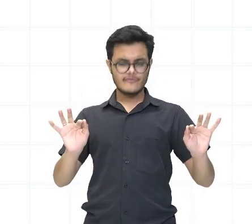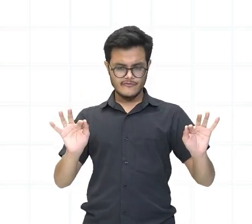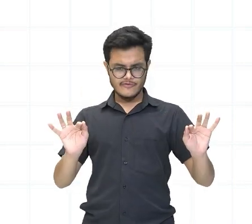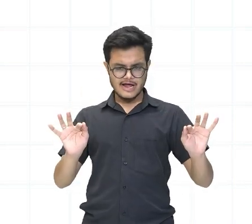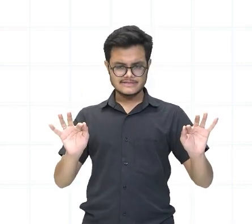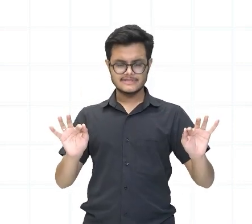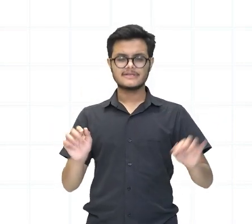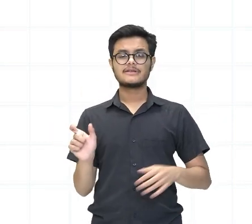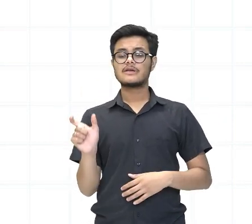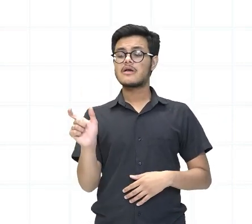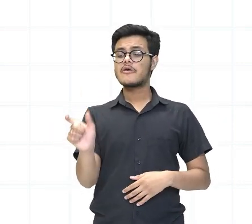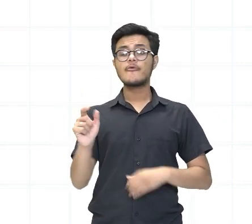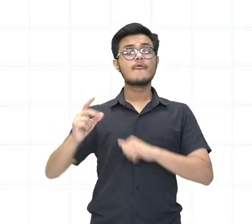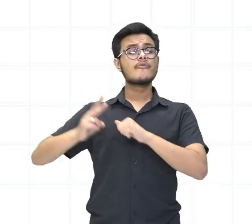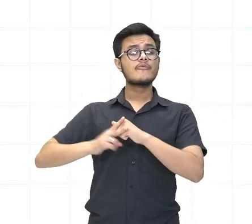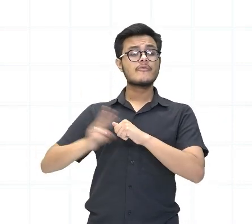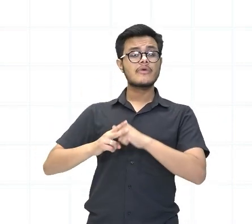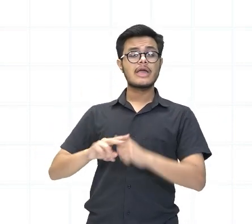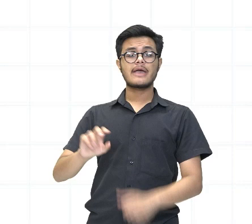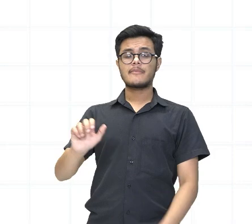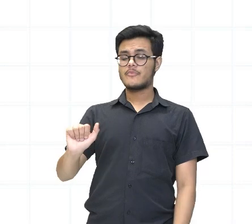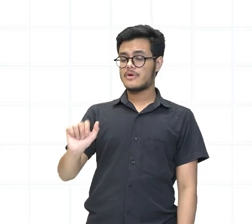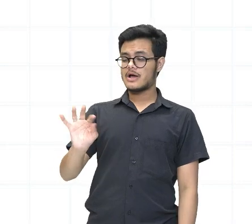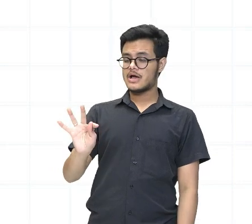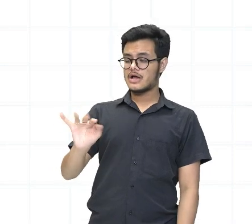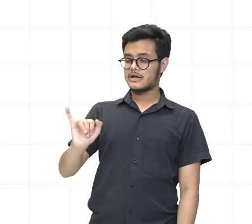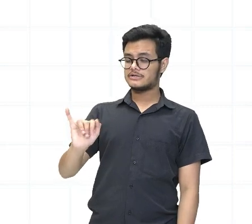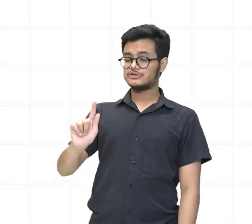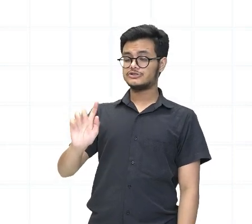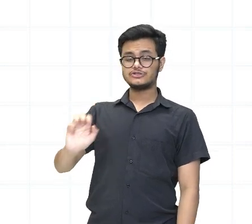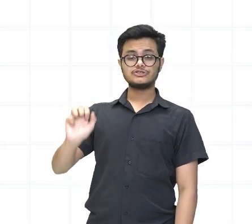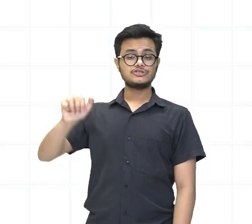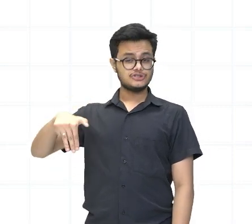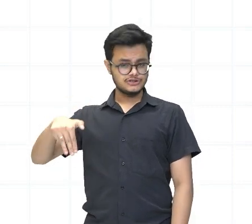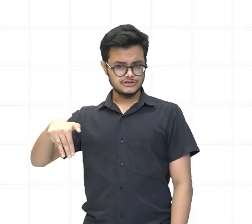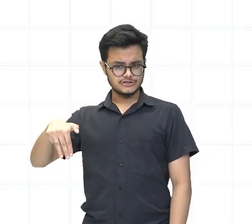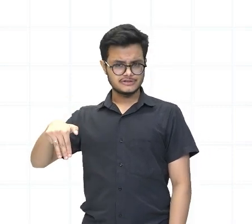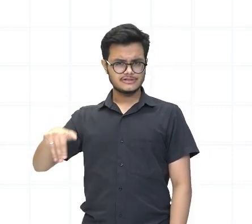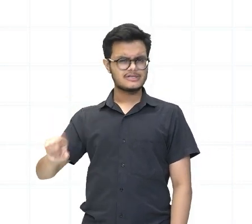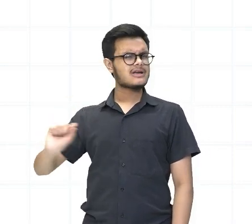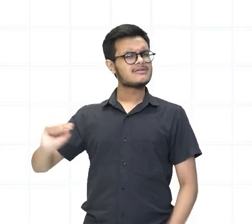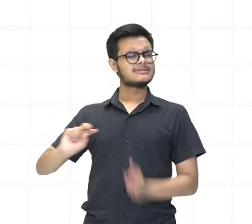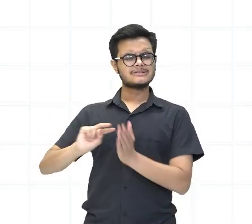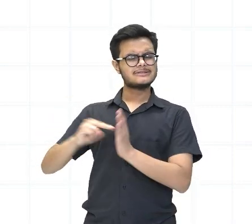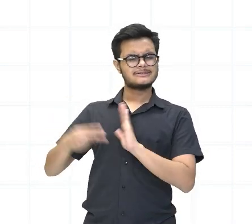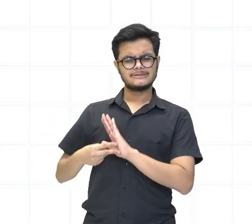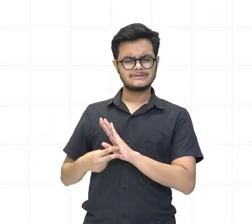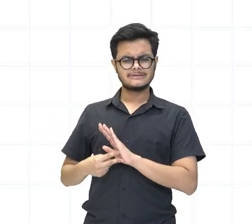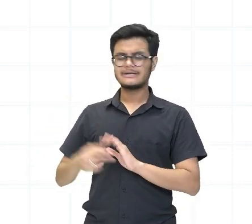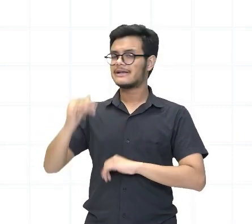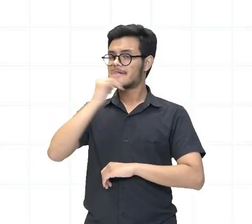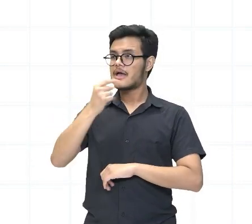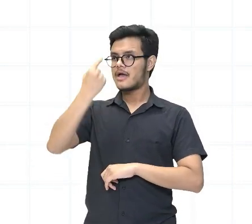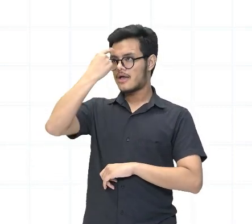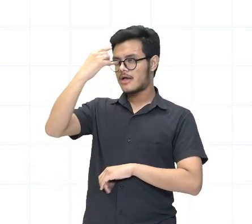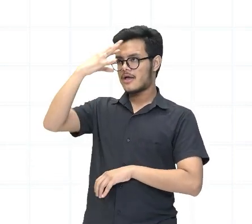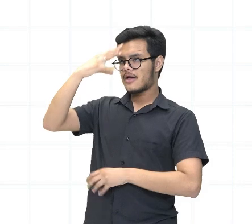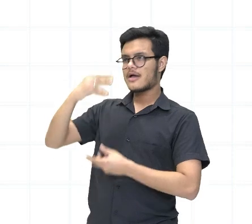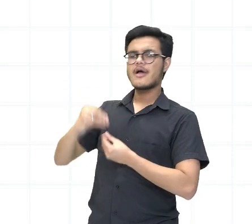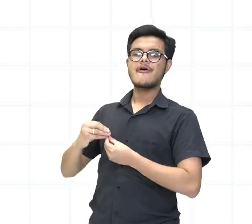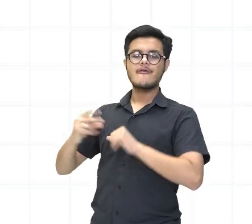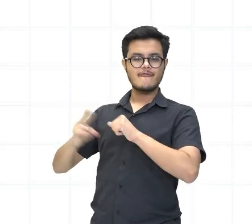cota emergencial. Esse verbo aí destacado, atingem, me ajuda nessa expressão de